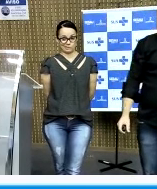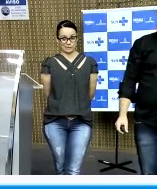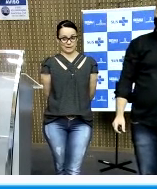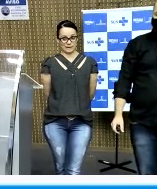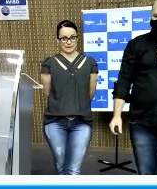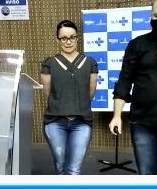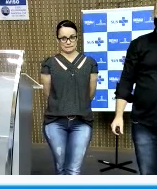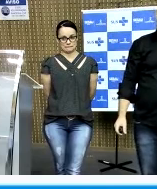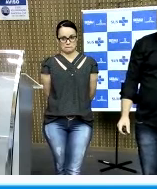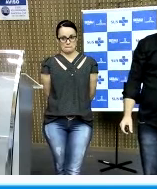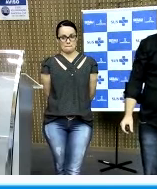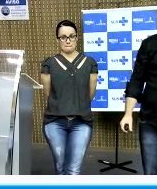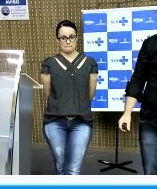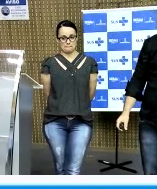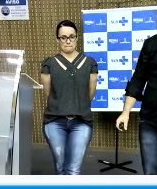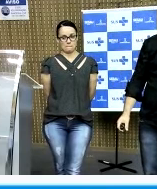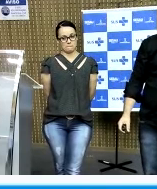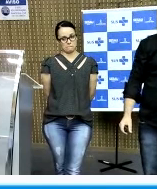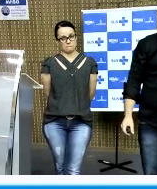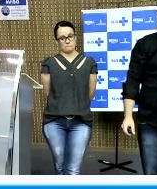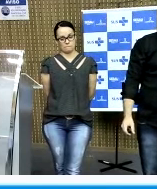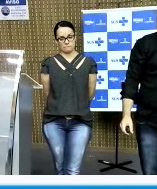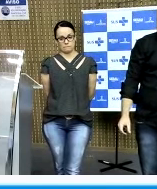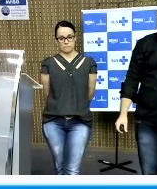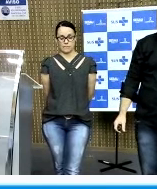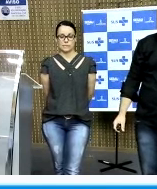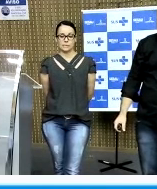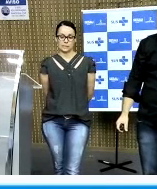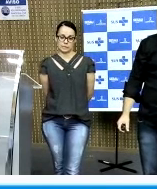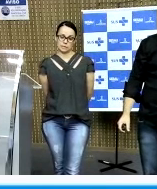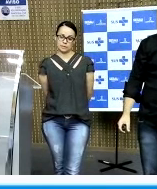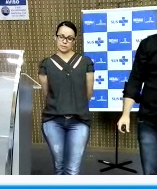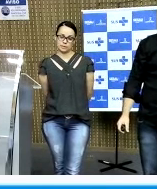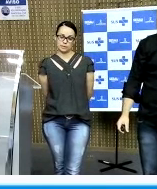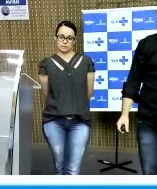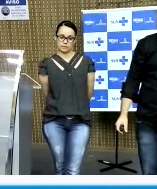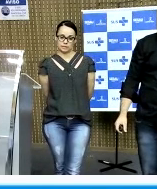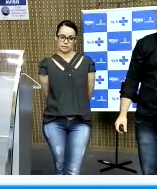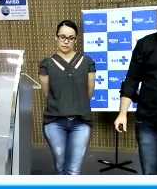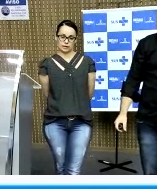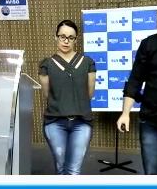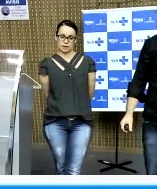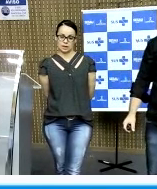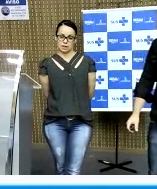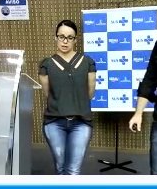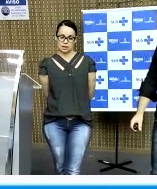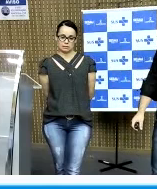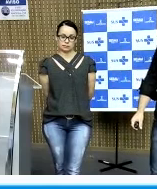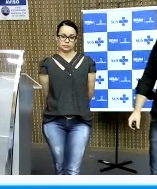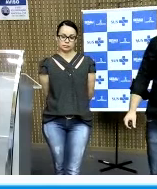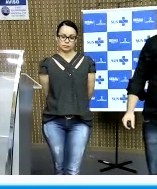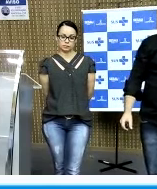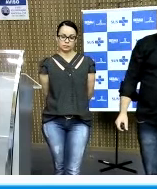ficou em 8%, e no primeiro semestre de 2021 já tem elevação, 19,6%, que é um bom